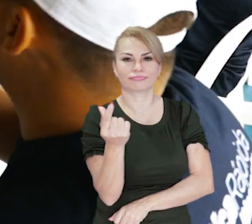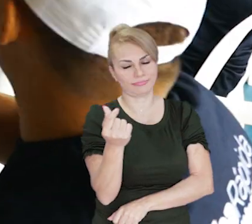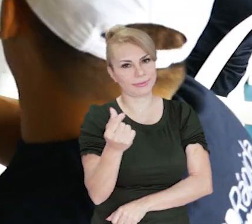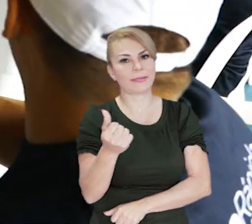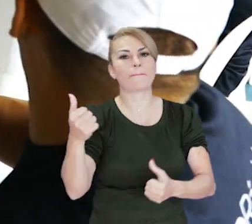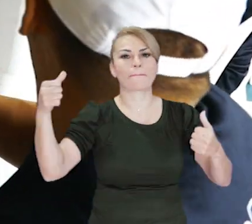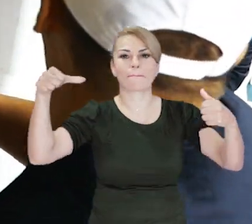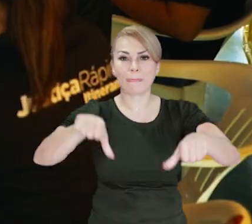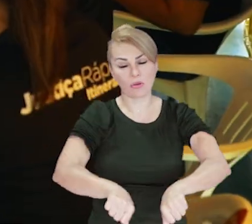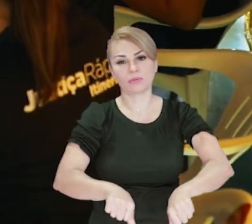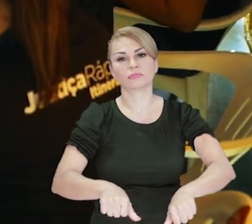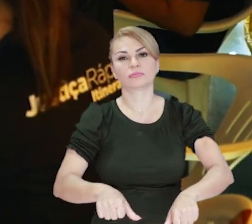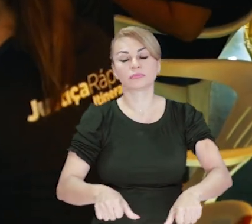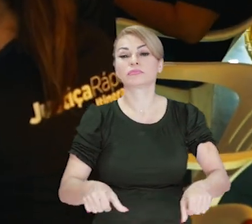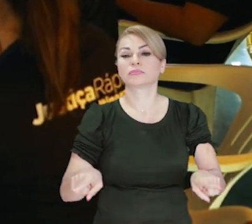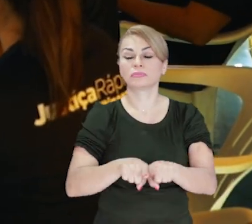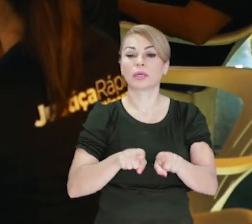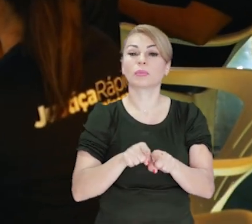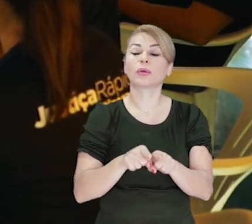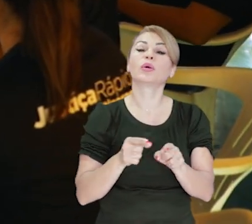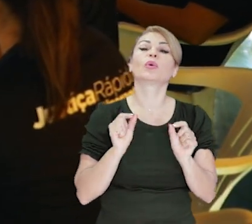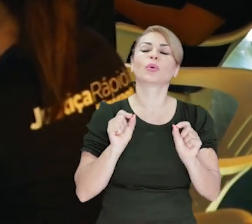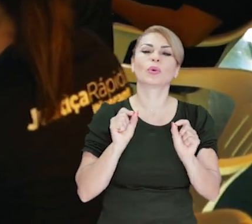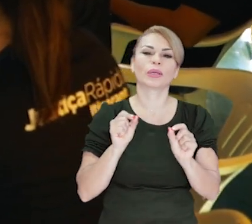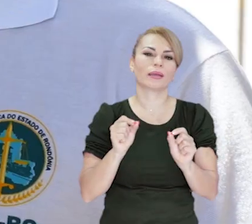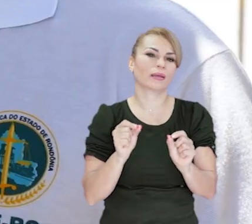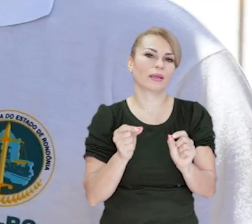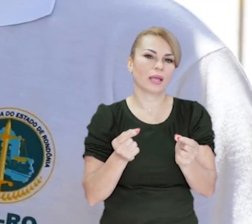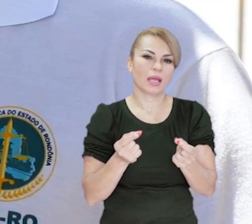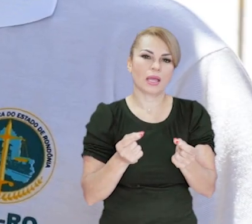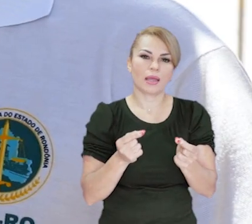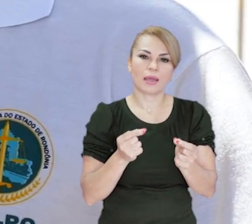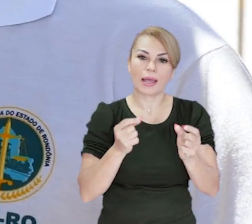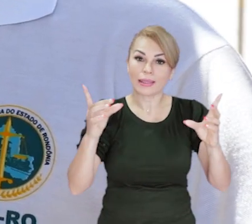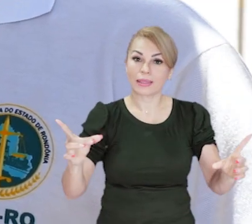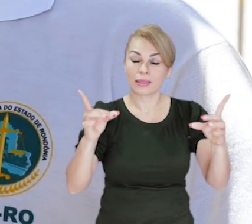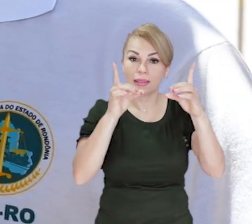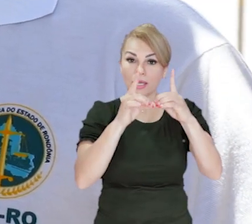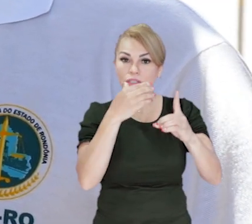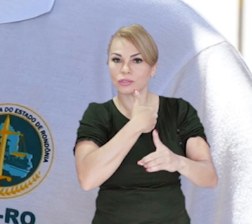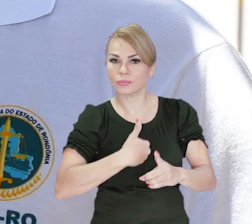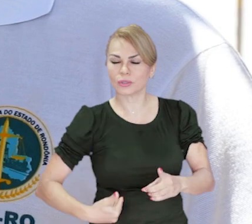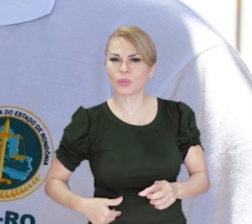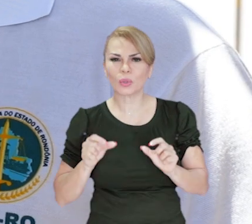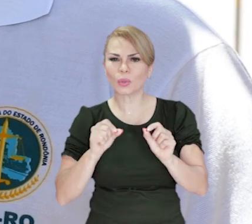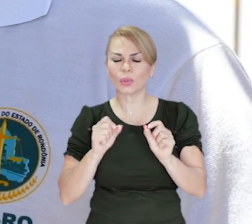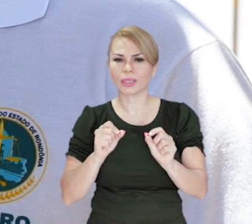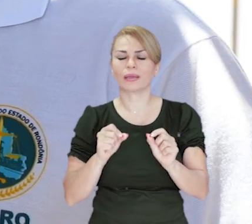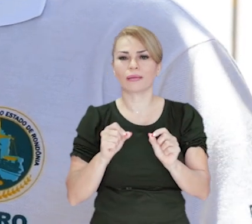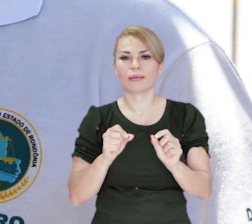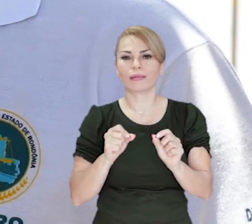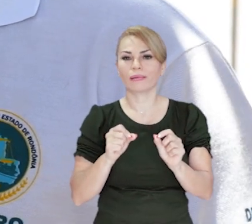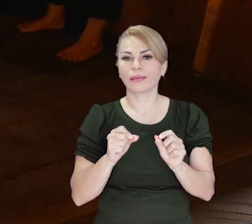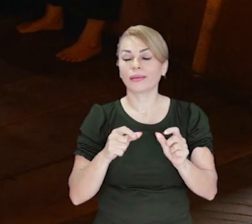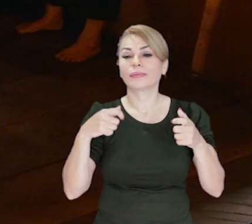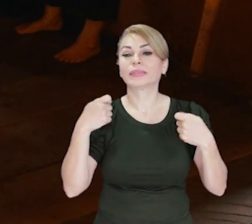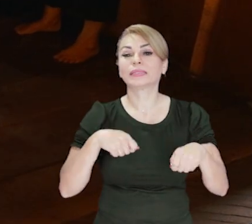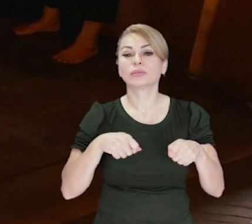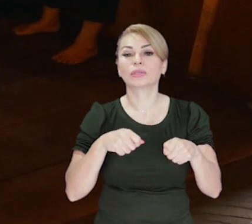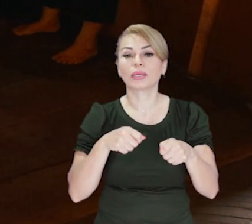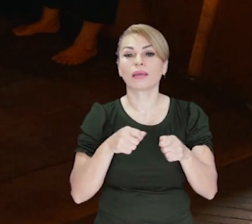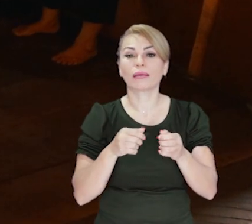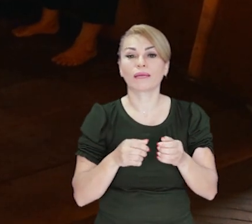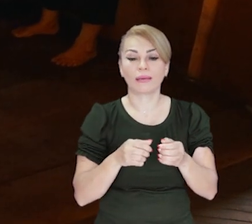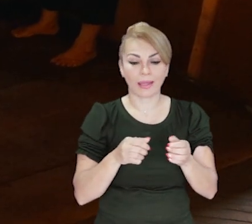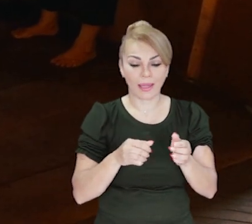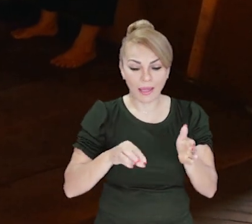tudo, o acesso deles aos serviços públicos só dá por rio. E isso é um custo muito alto para eles. E a